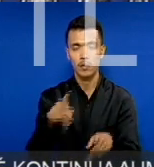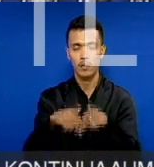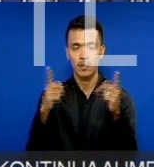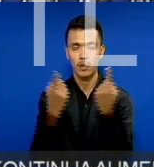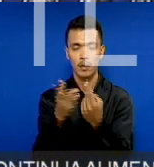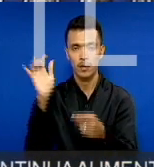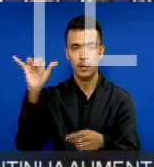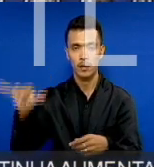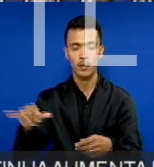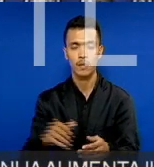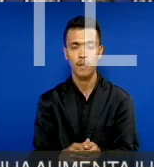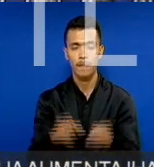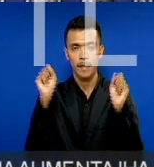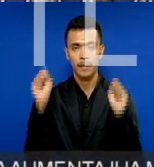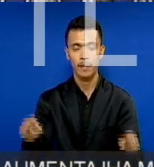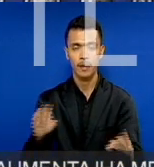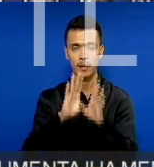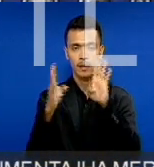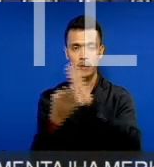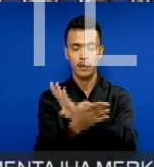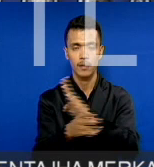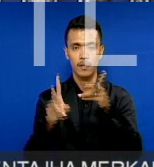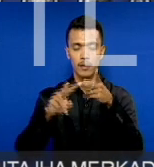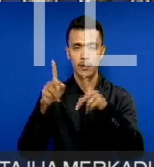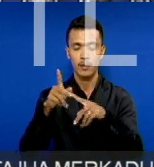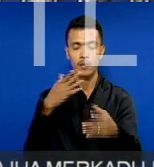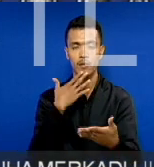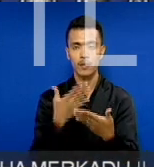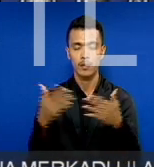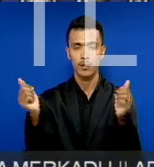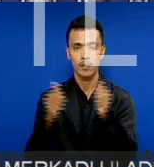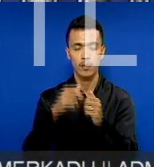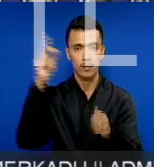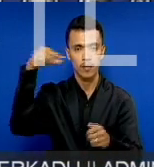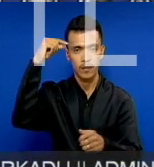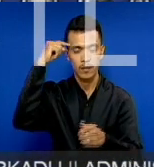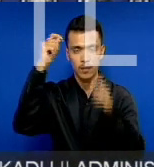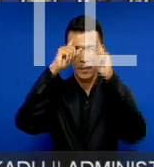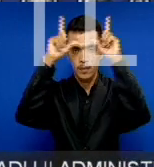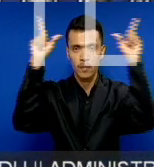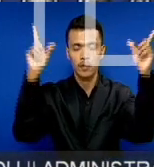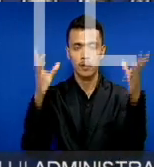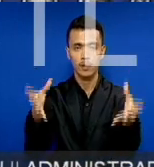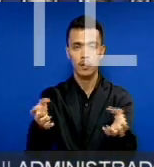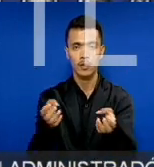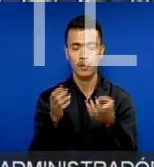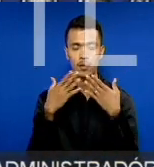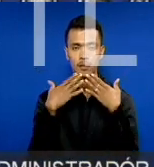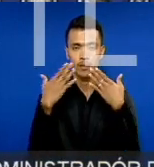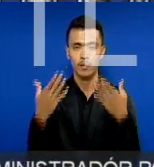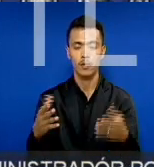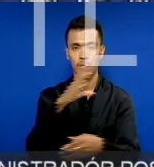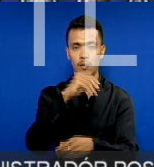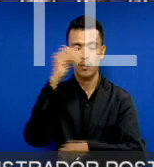Sira, espera katak belisai parceiro dia co governo Timor-Leste. No ami hakara agradece pa governo idane, no